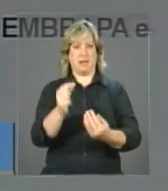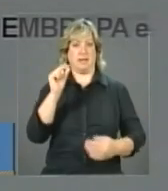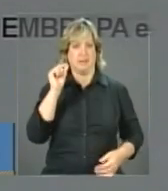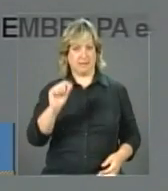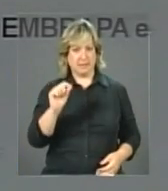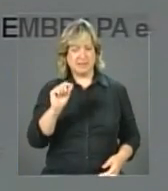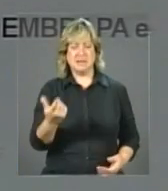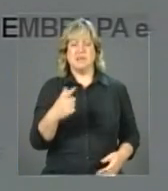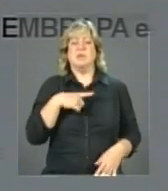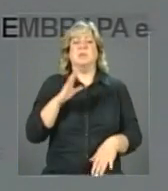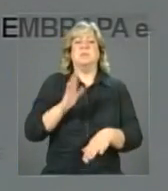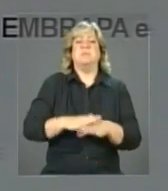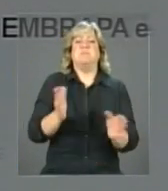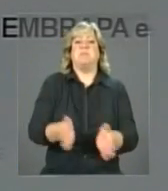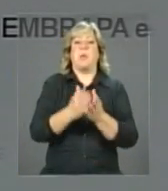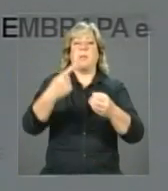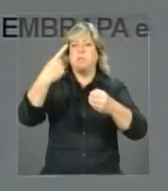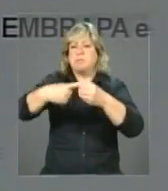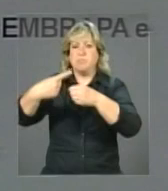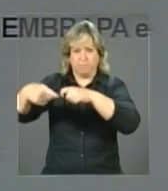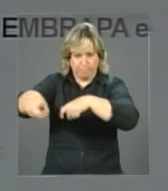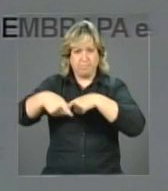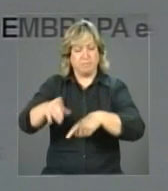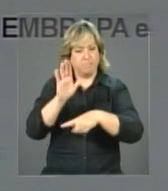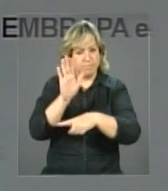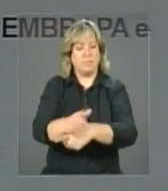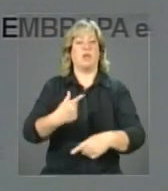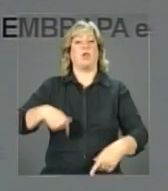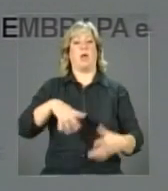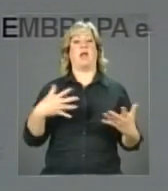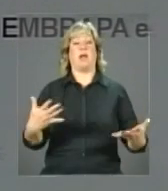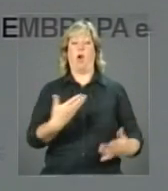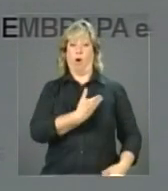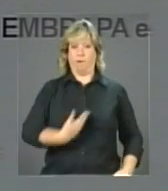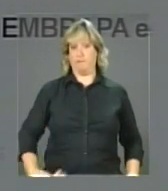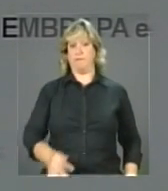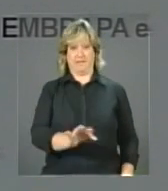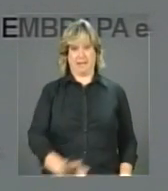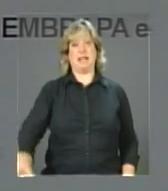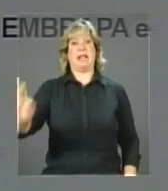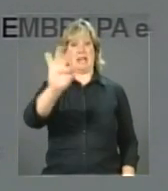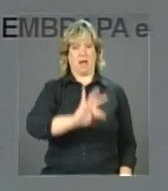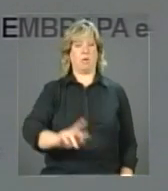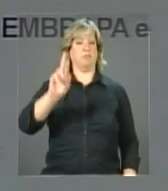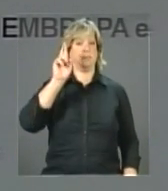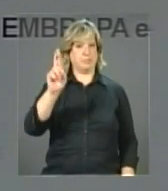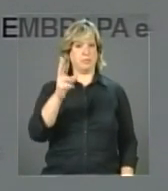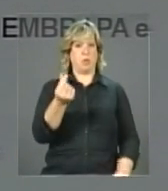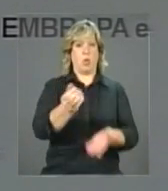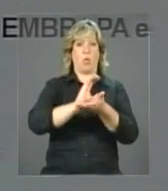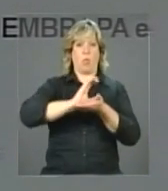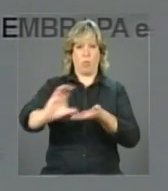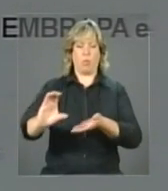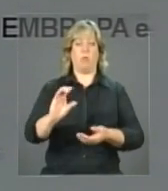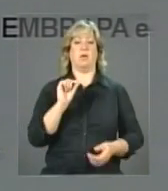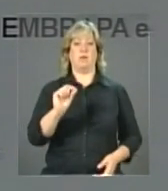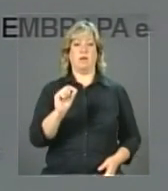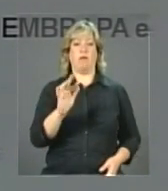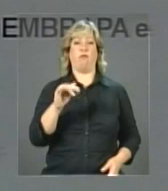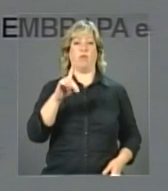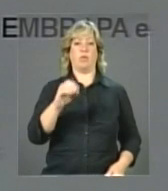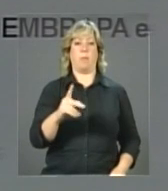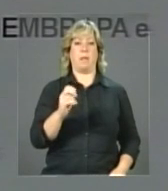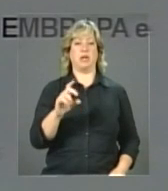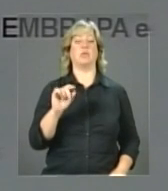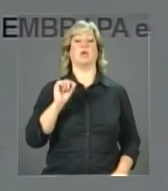extrema pobreza no meio rural. O governo federal está arcando com o custo de fomento, que são recursos a fundo perdido, que são